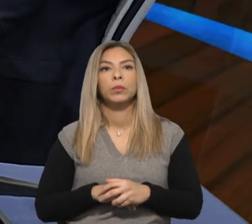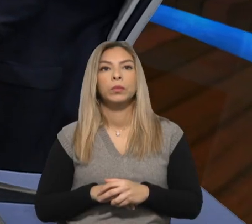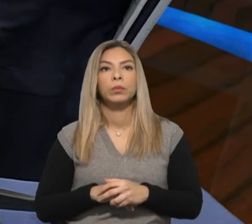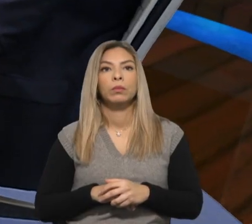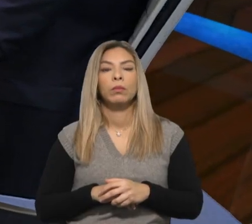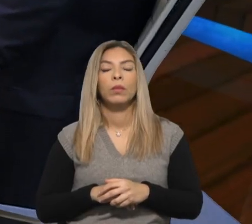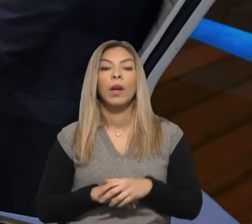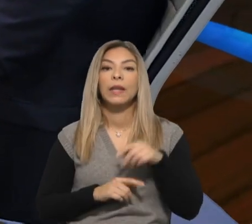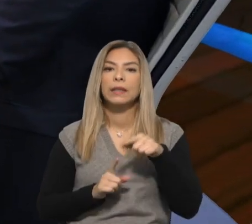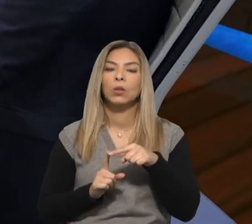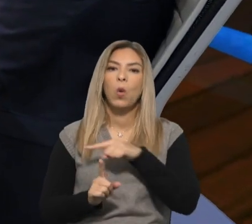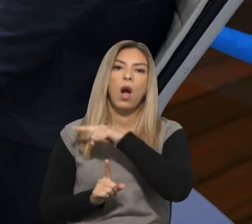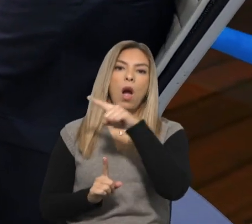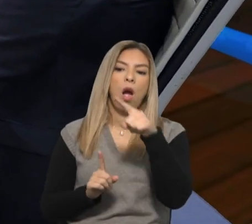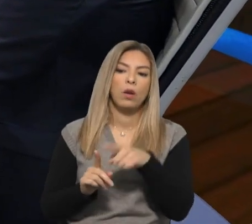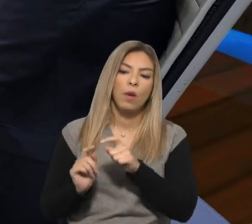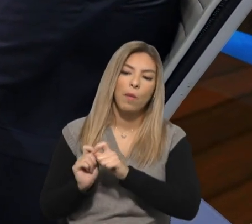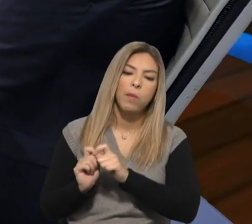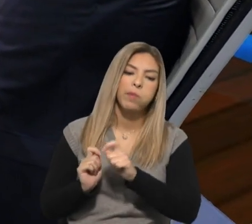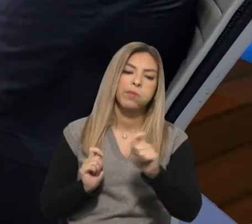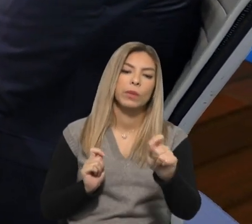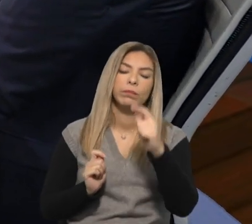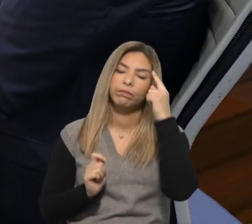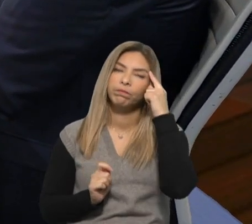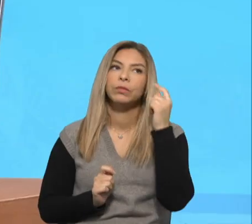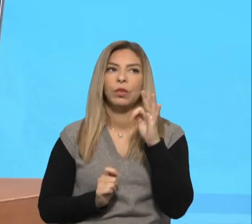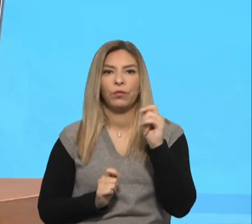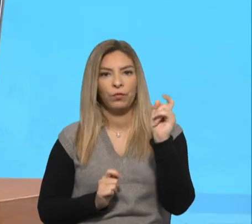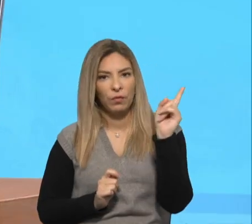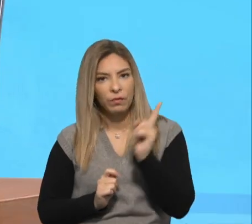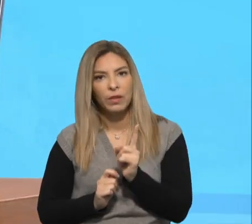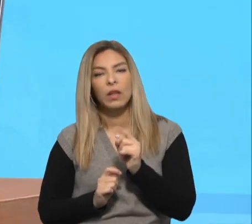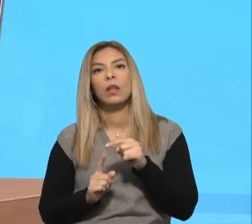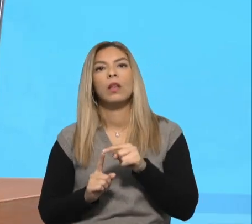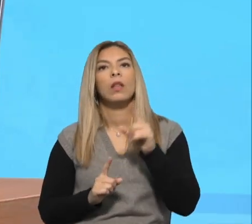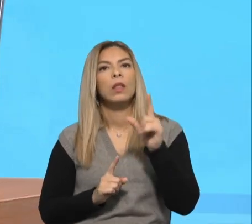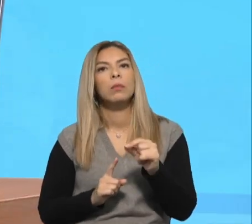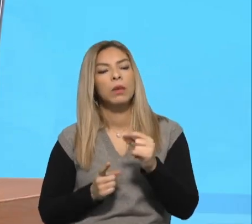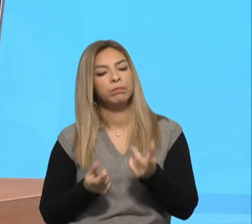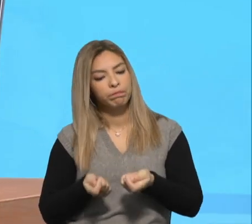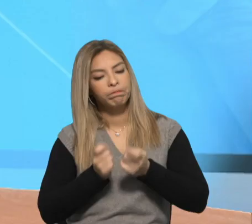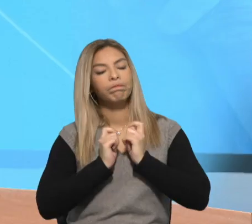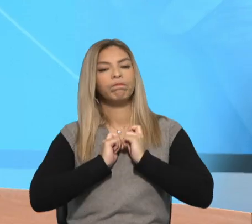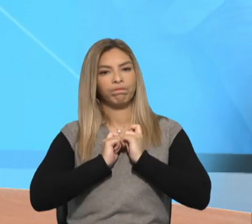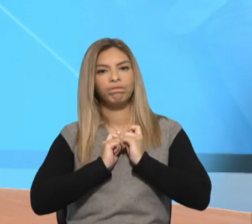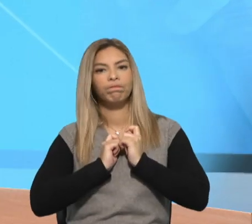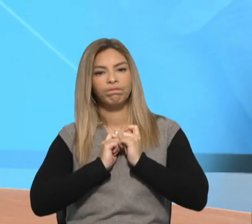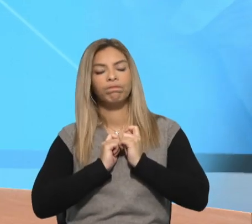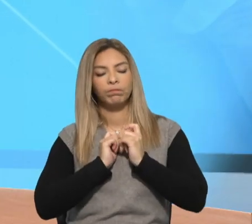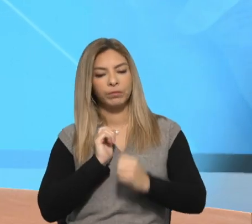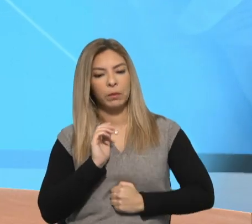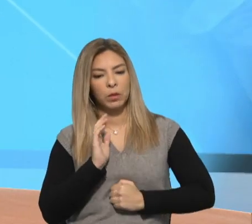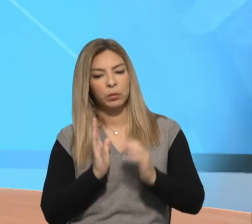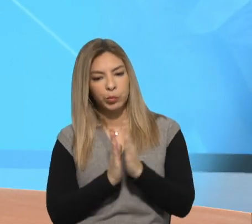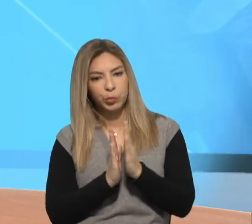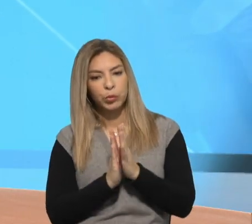visa o ano todo e visa esta vivência da fé e do assumir a identidade cristã em meio